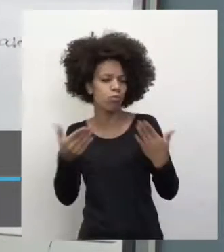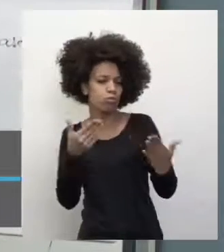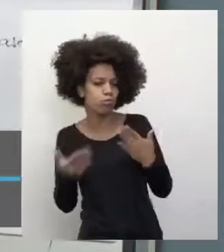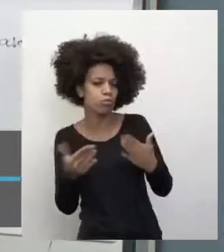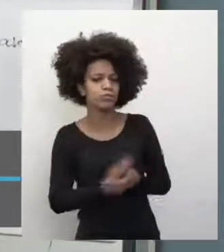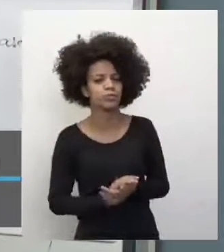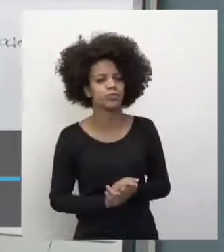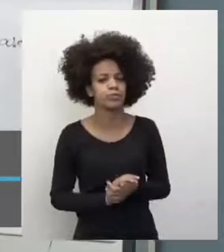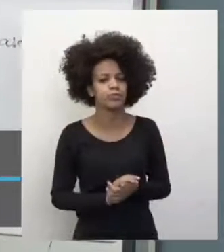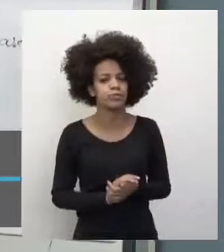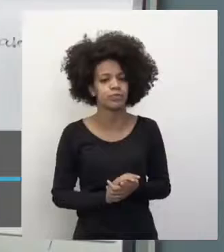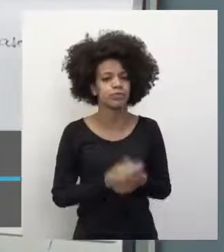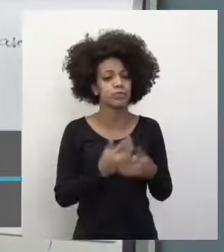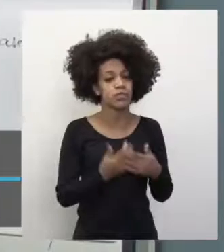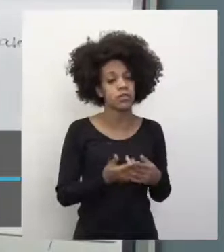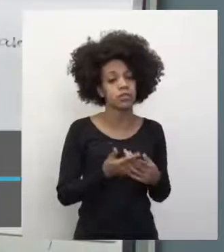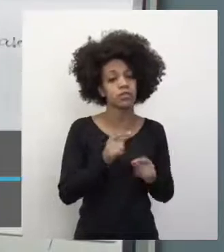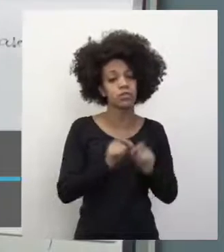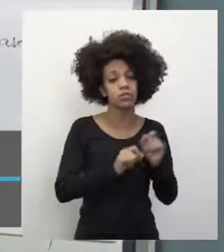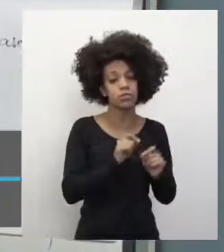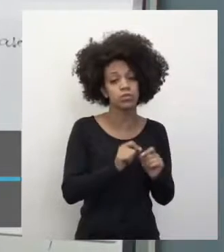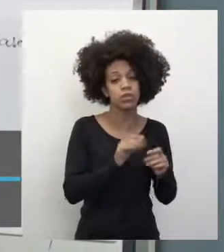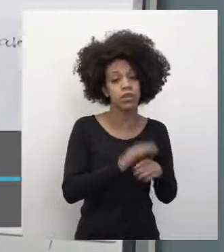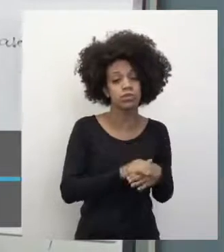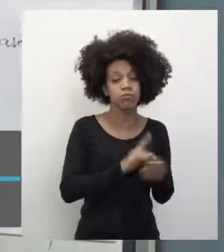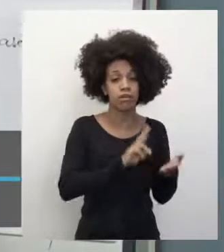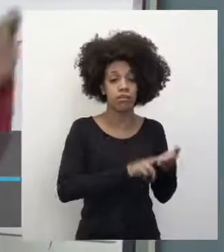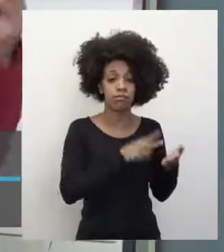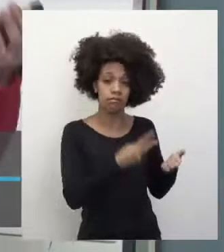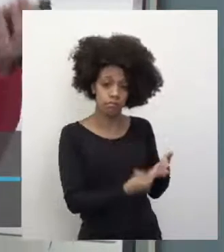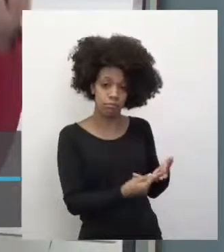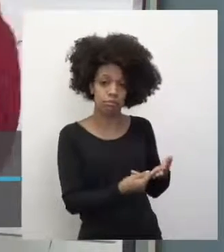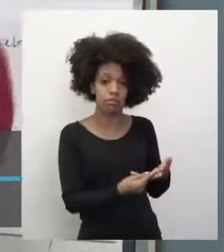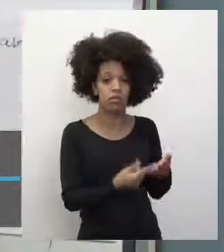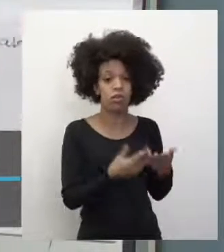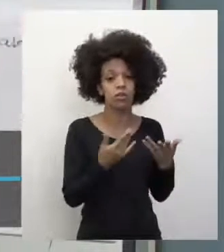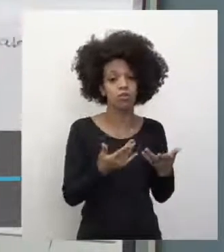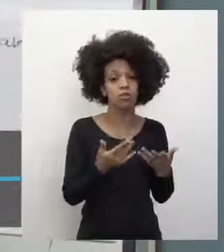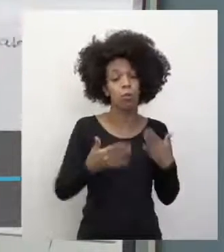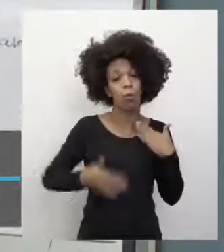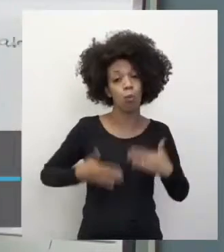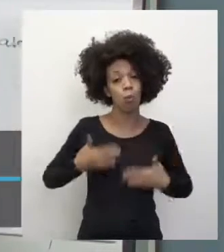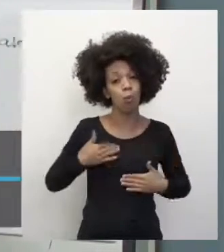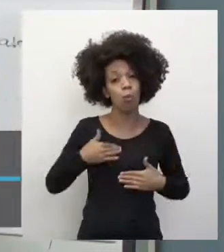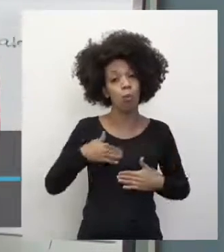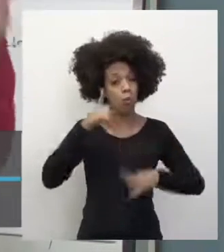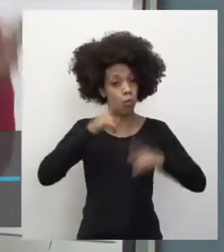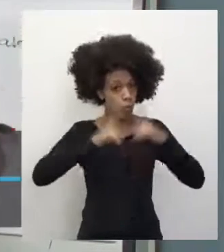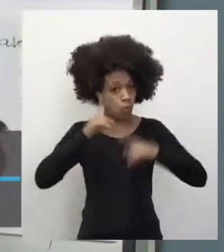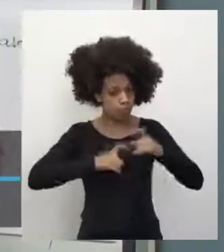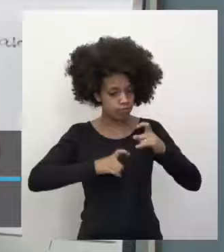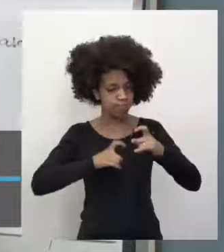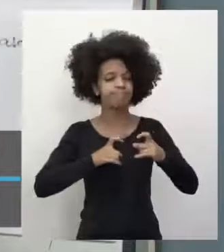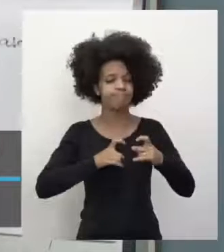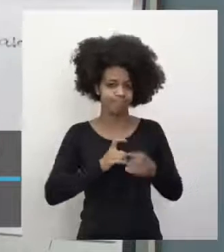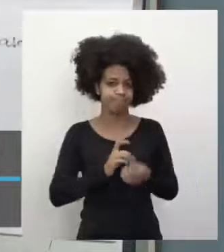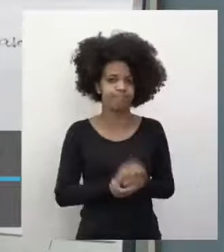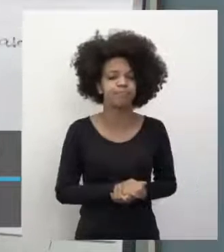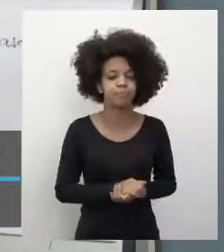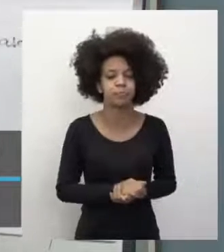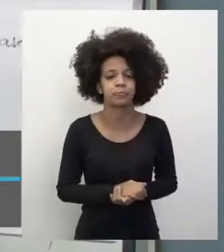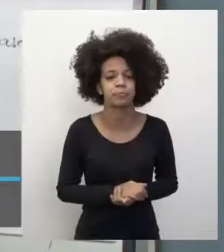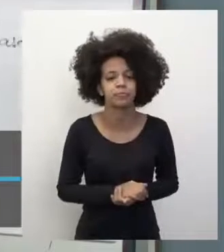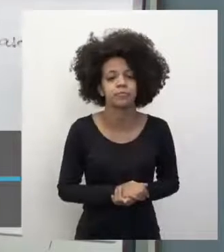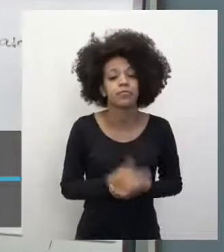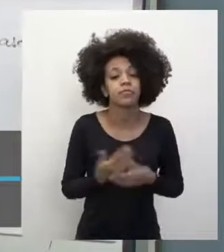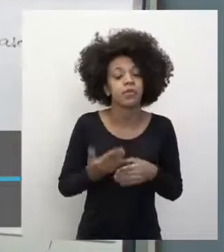entre essa questão da interpretação mesmo através do corpo, né? O corpo e o rosto falando, né?